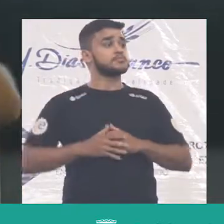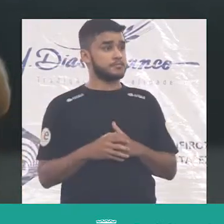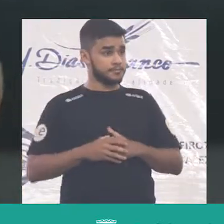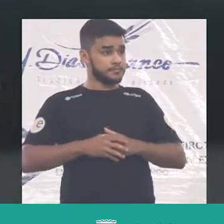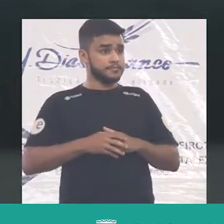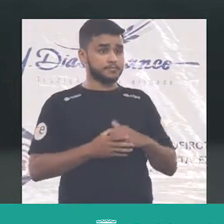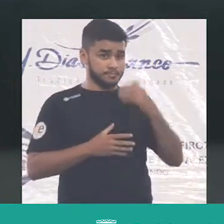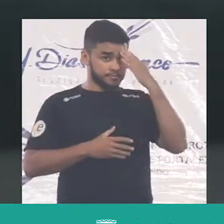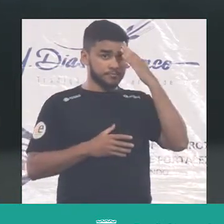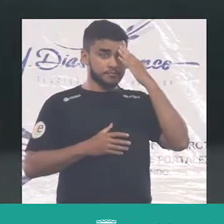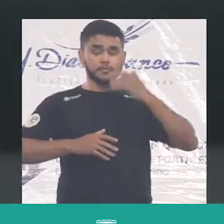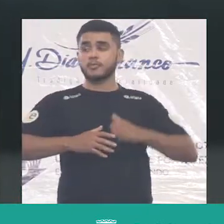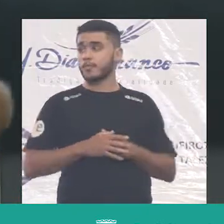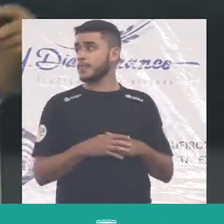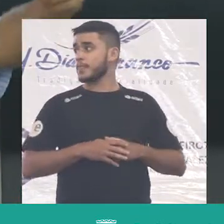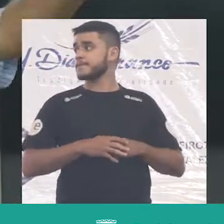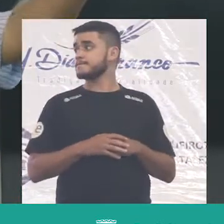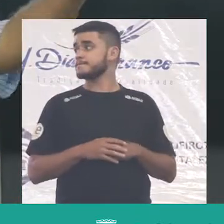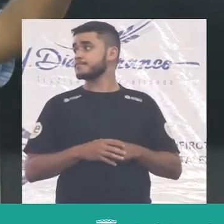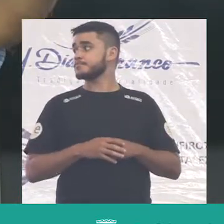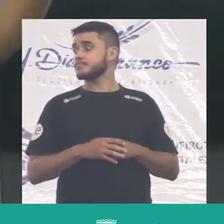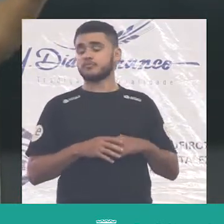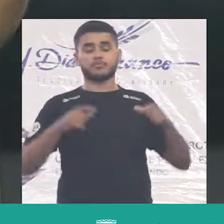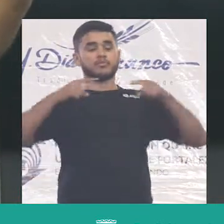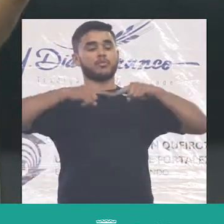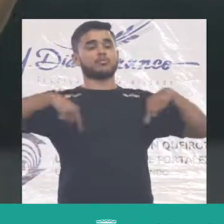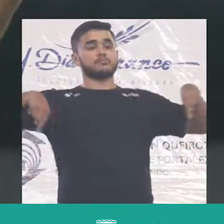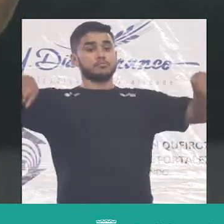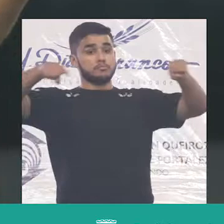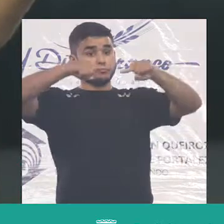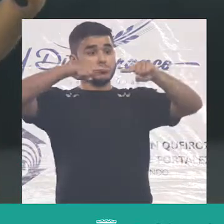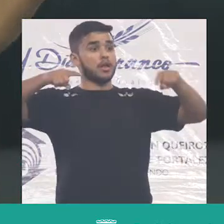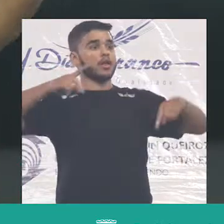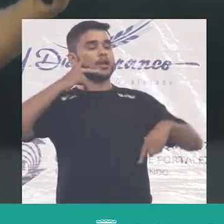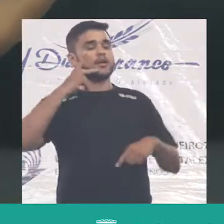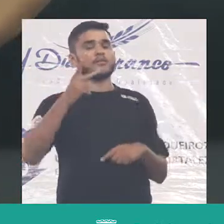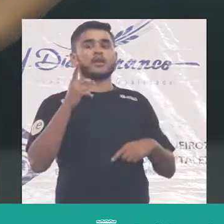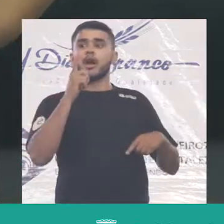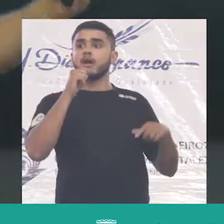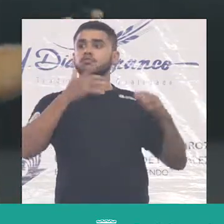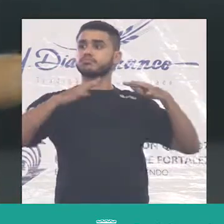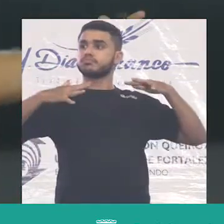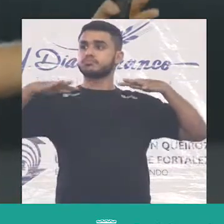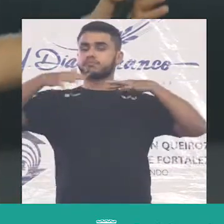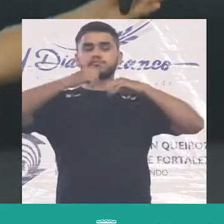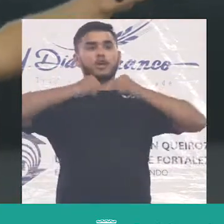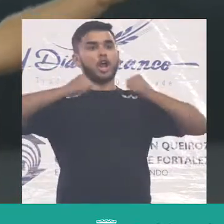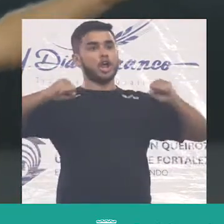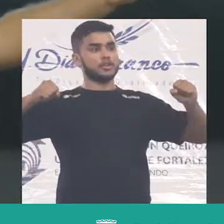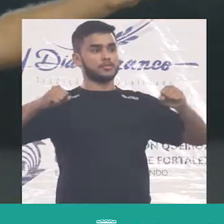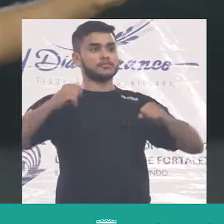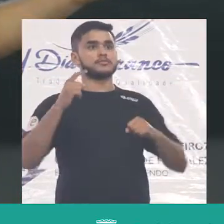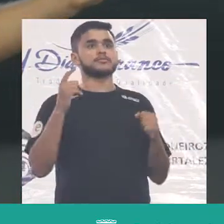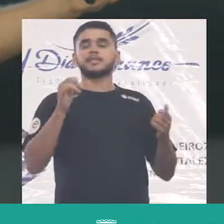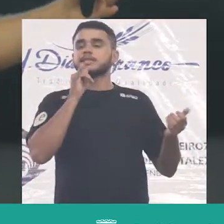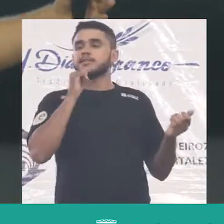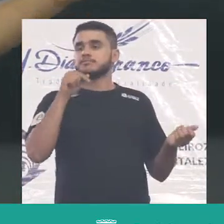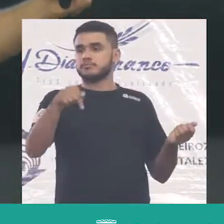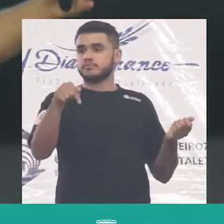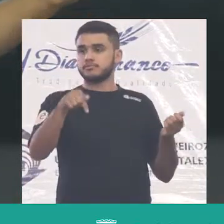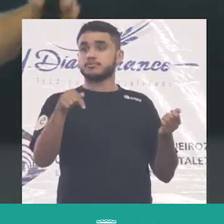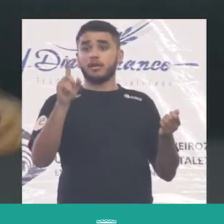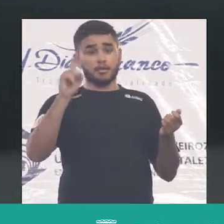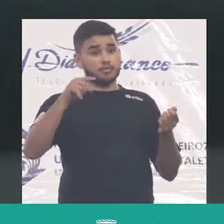Deu para entender o que é que eu estou falando aí? Eu estou imaginando um círculo, uma piscina grande. Imagina esse ginásio aqui, ó,